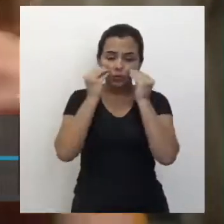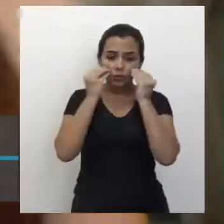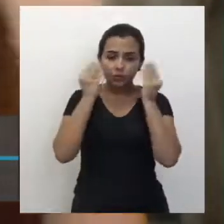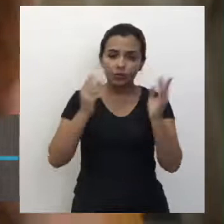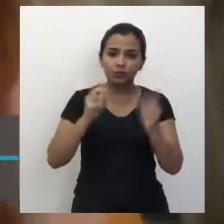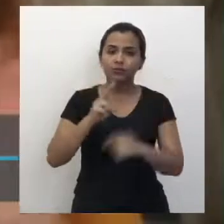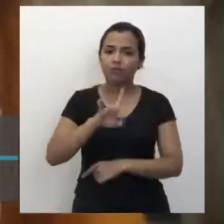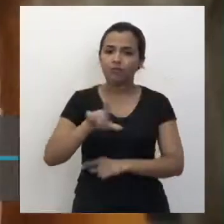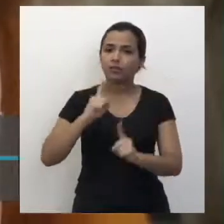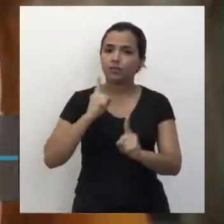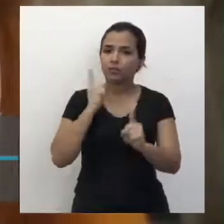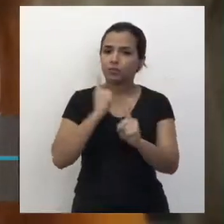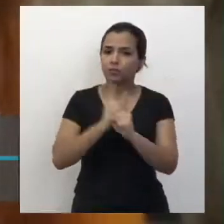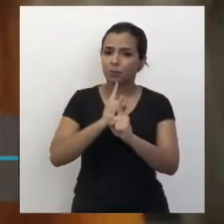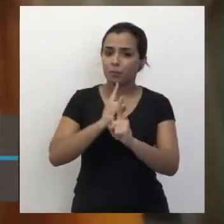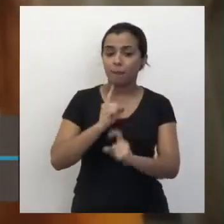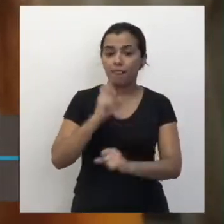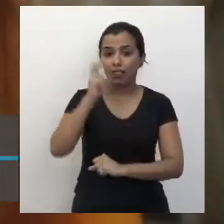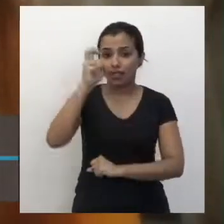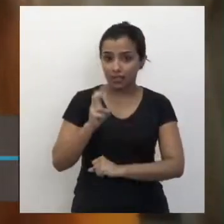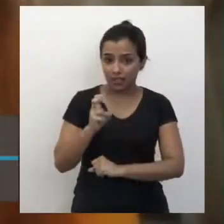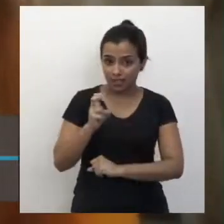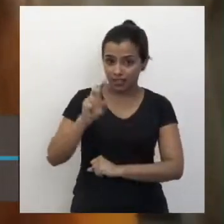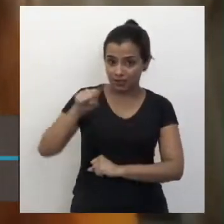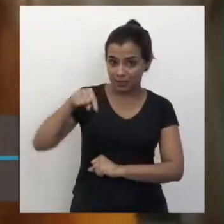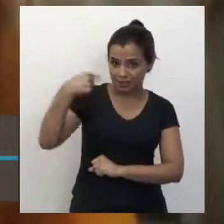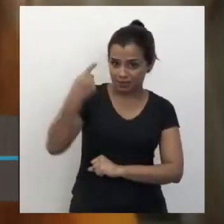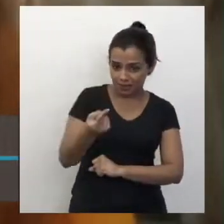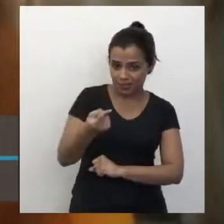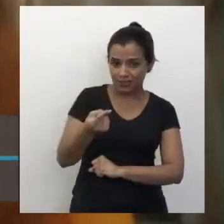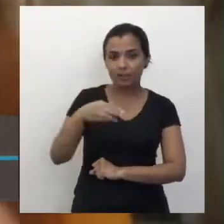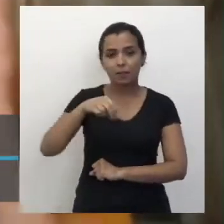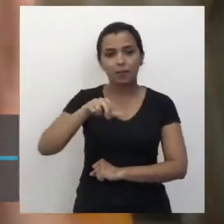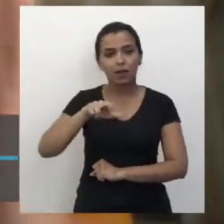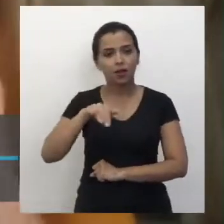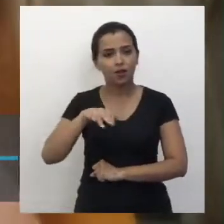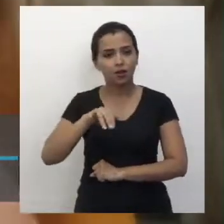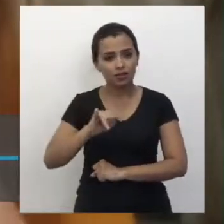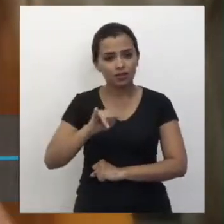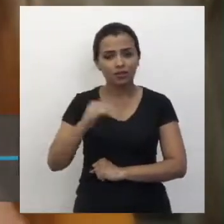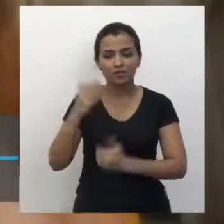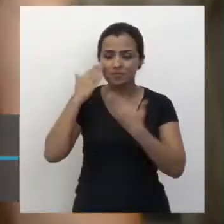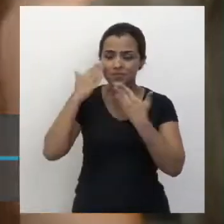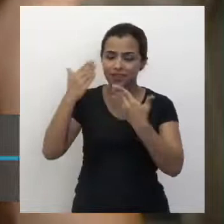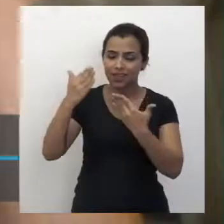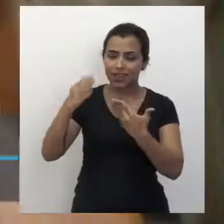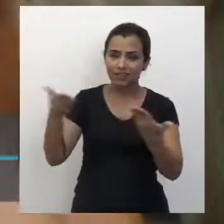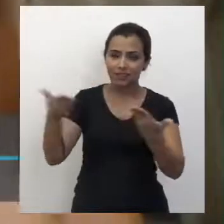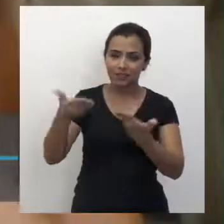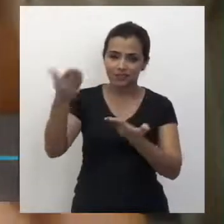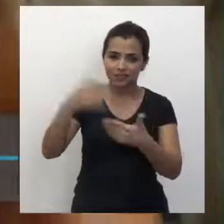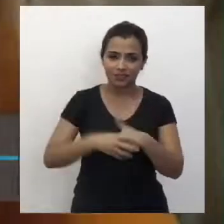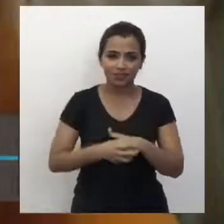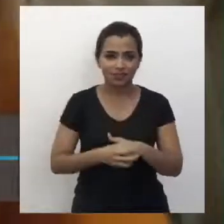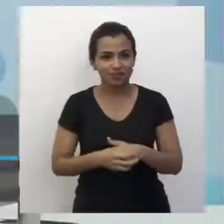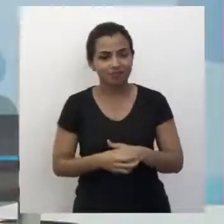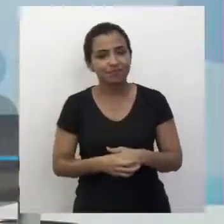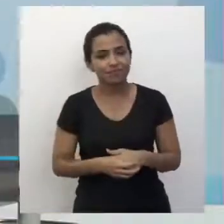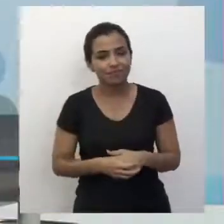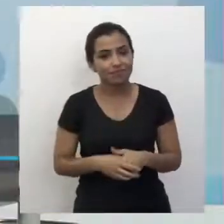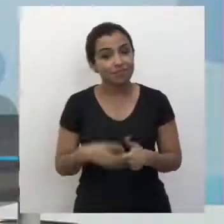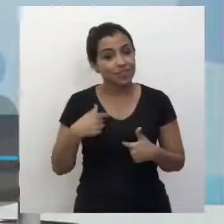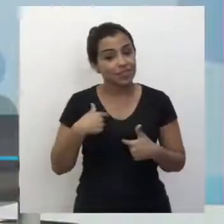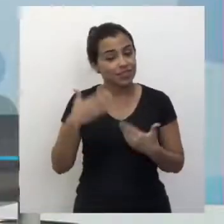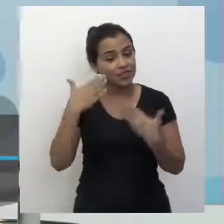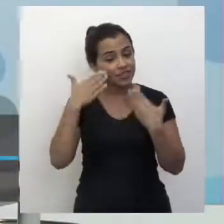se encontra na próxima quinta-feira. Marconi, meu querido, muito obrigada. Te passo a bola. Um beijo. Eu agradeço, Fê. Espero